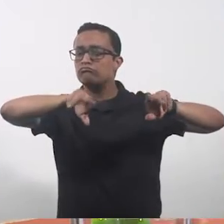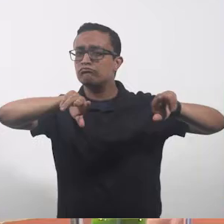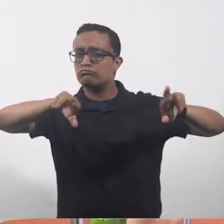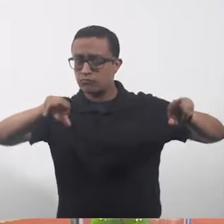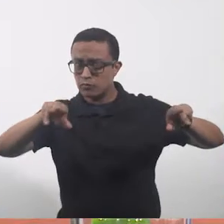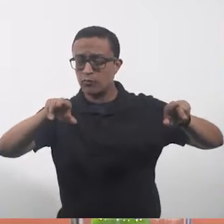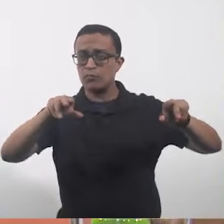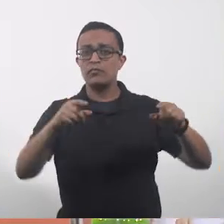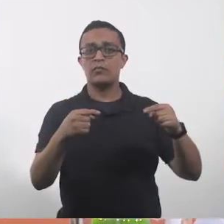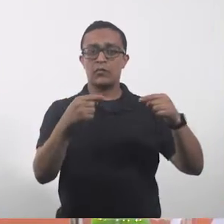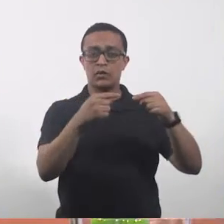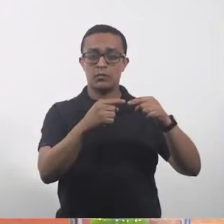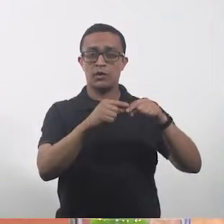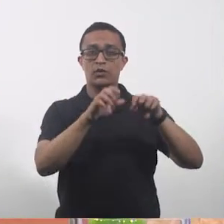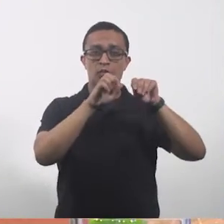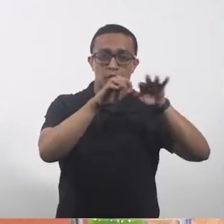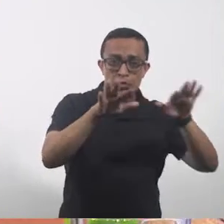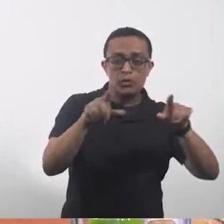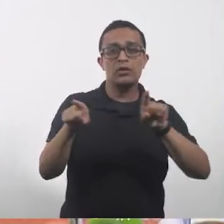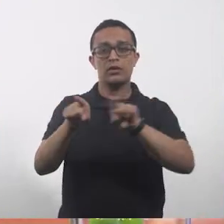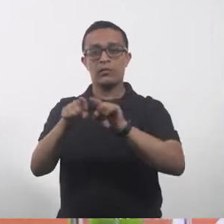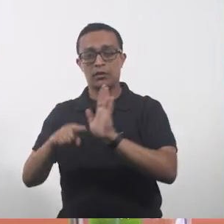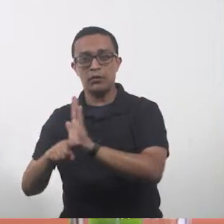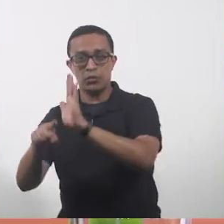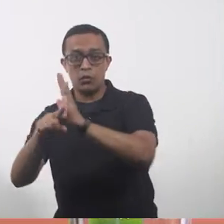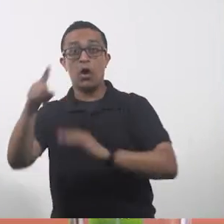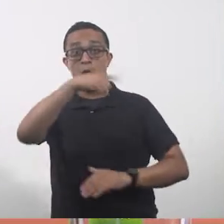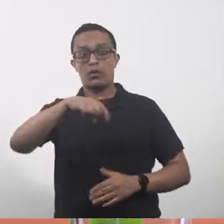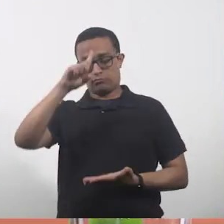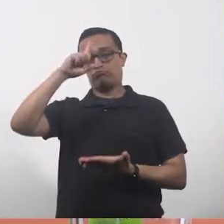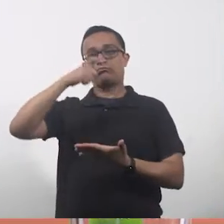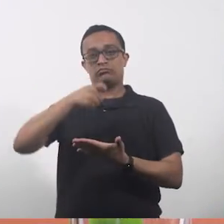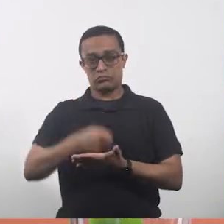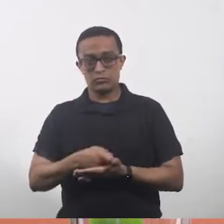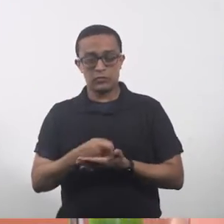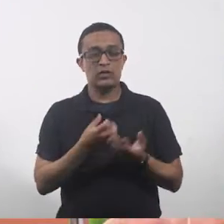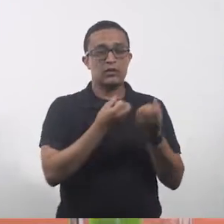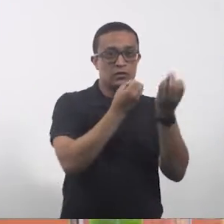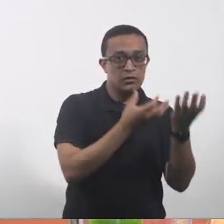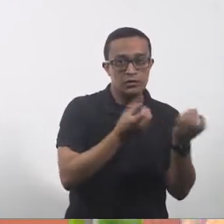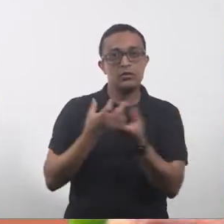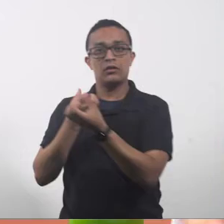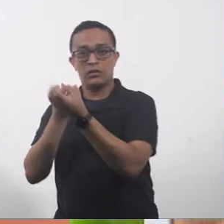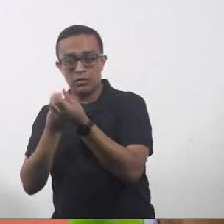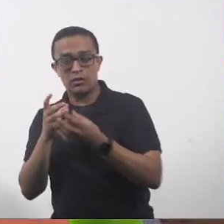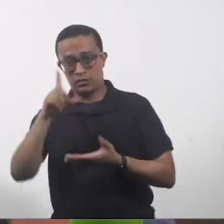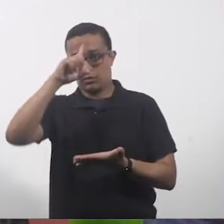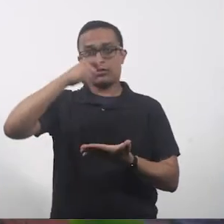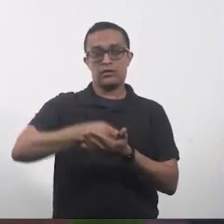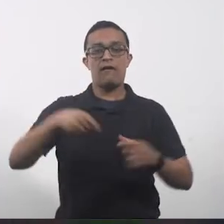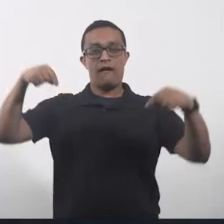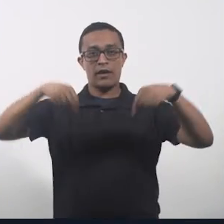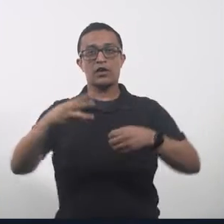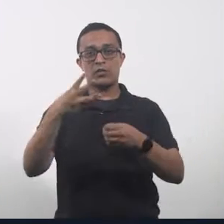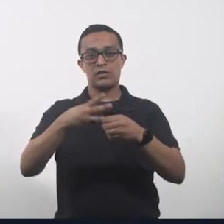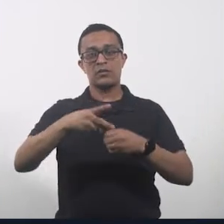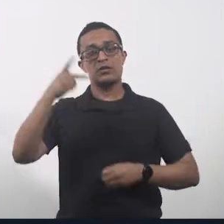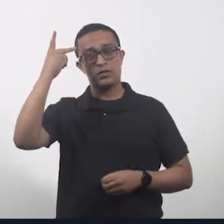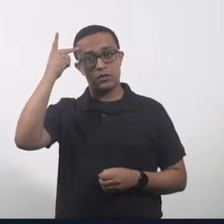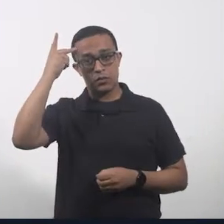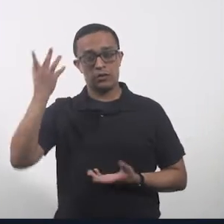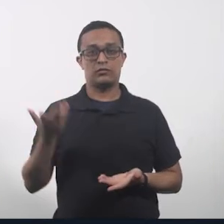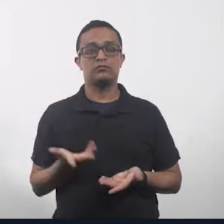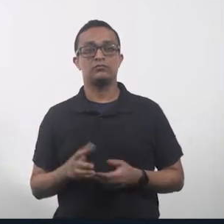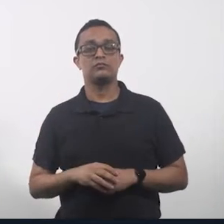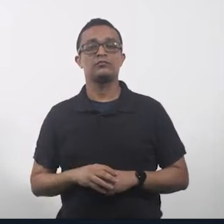quanto assistenciais, para que a gente tome aí as decisões embasadas nos dados que a gente tem hoje no município de São Paulo. Então, em relação ao